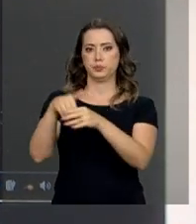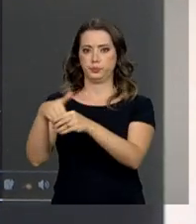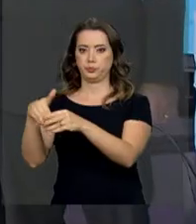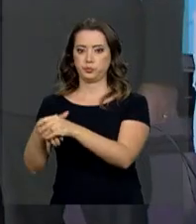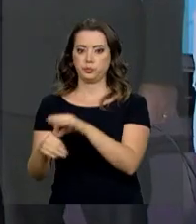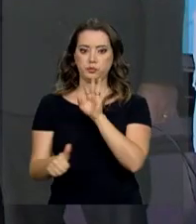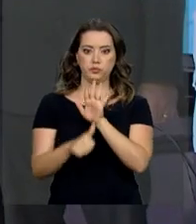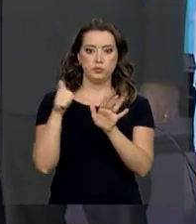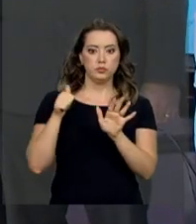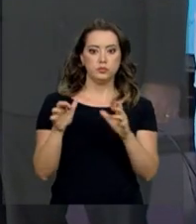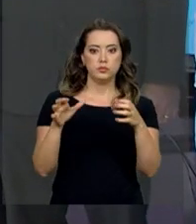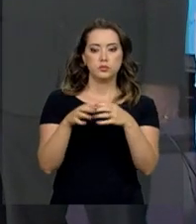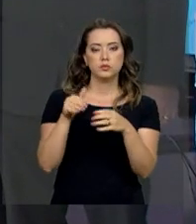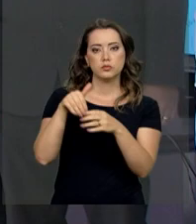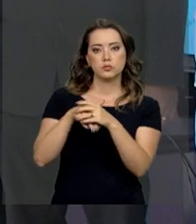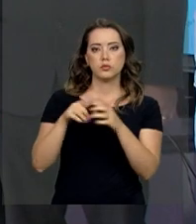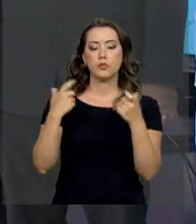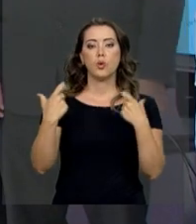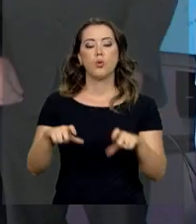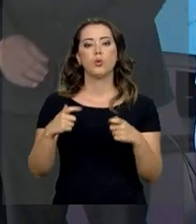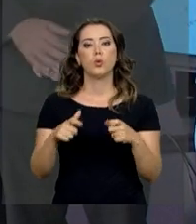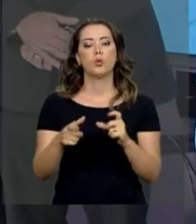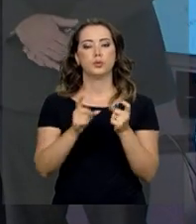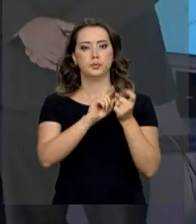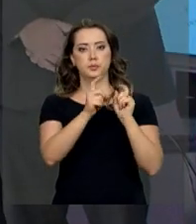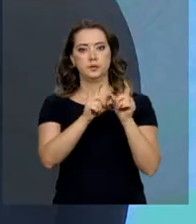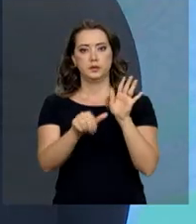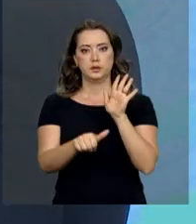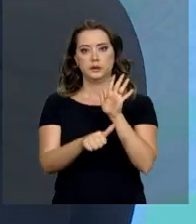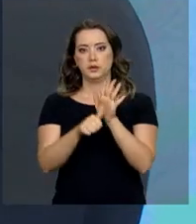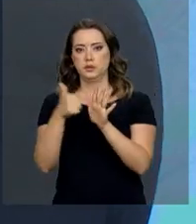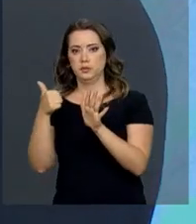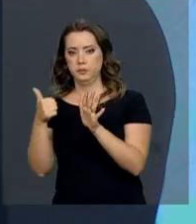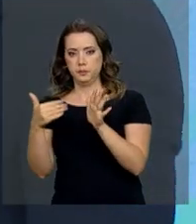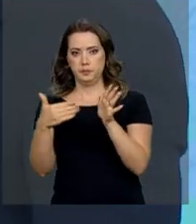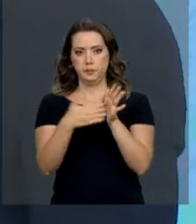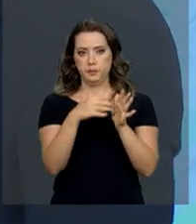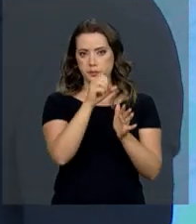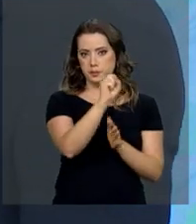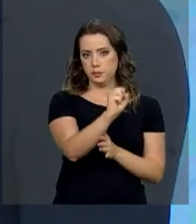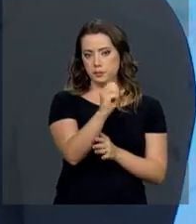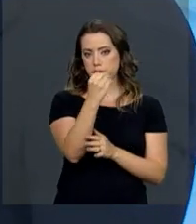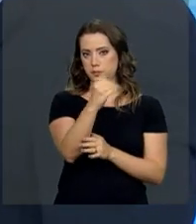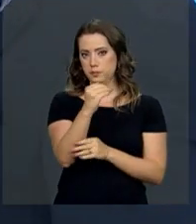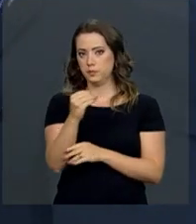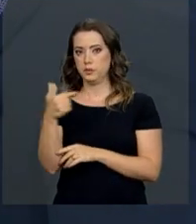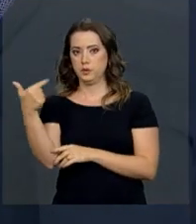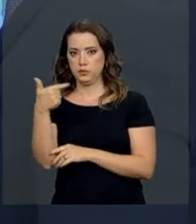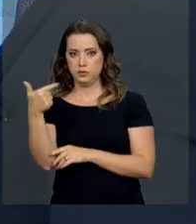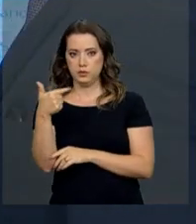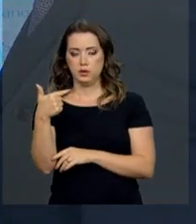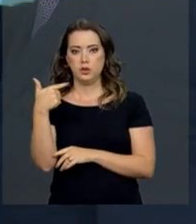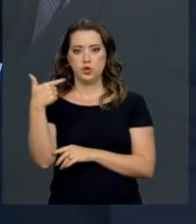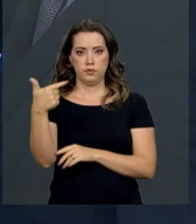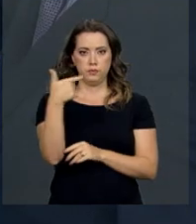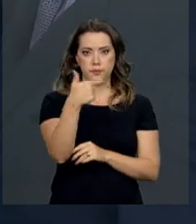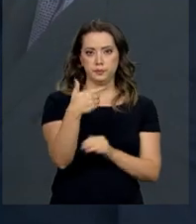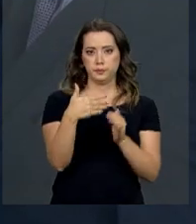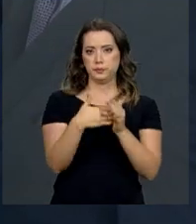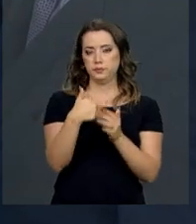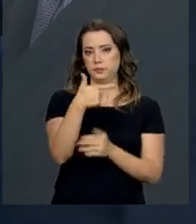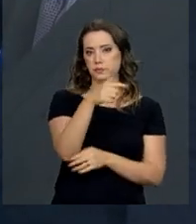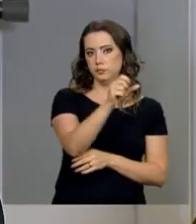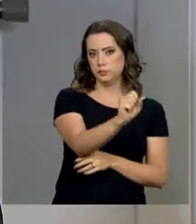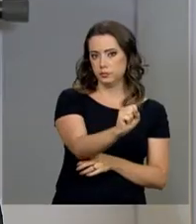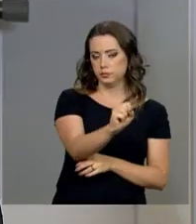Durante o primeiro turno, o Centro Integrado funciona de 1º a 8 de outubro. Já no segundo turno, de 22 a 28